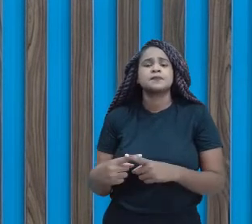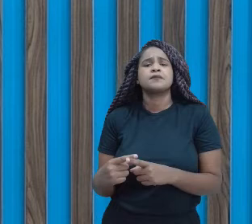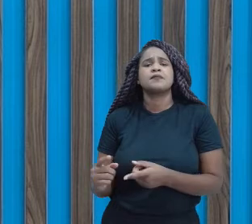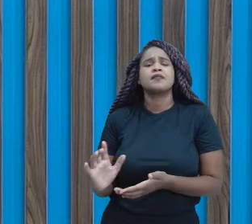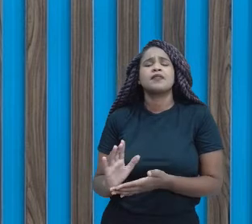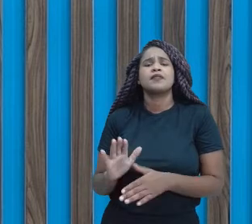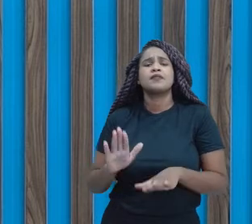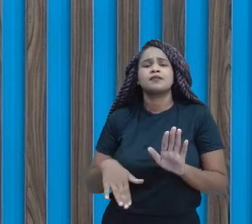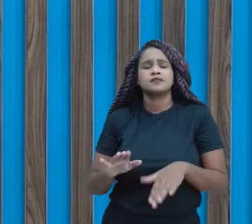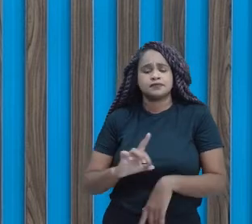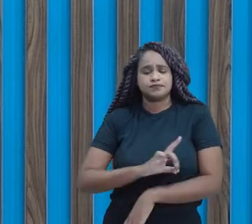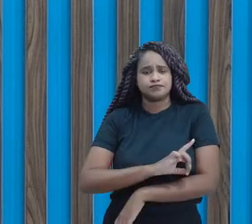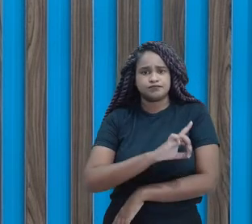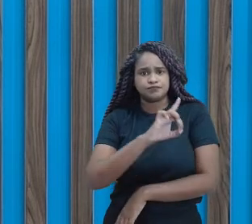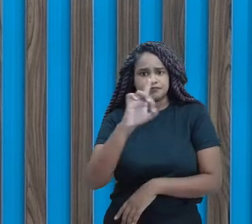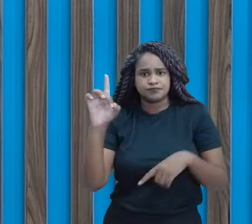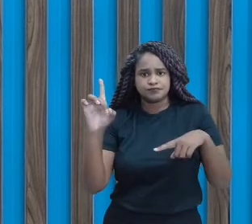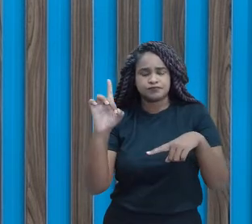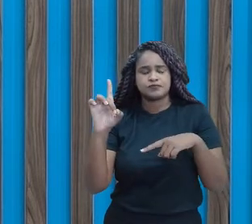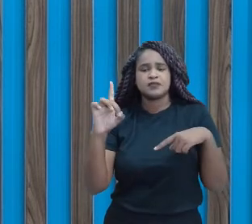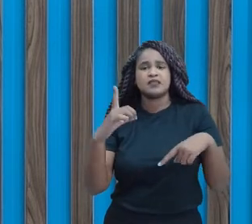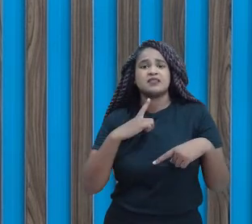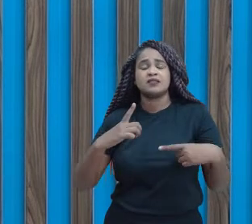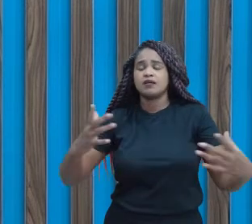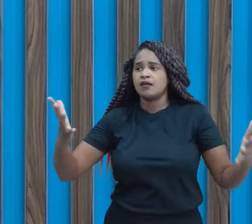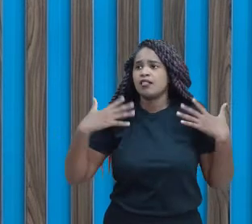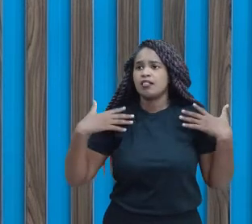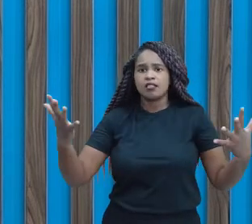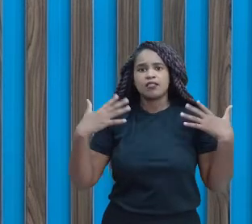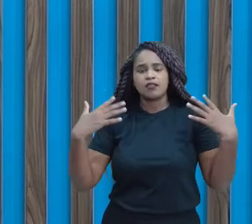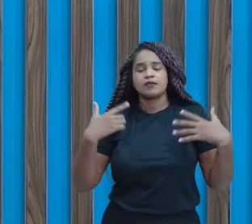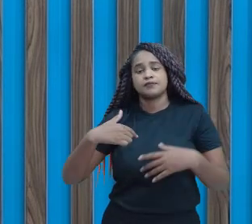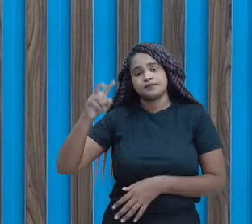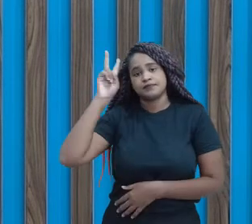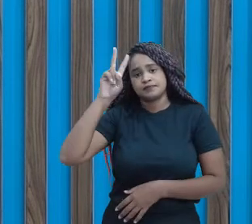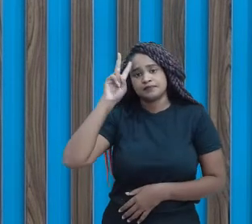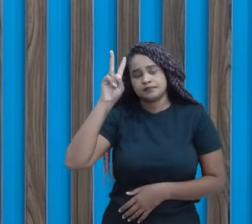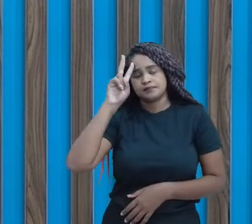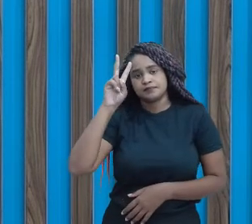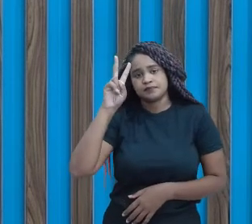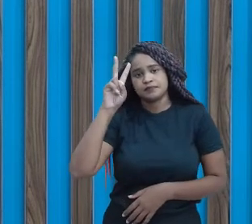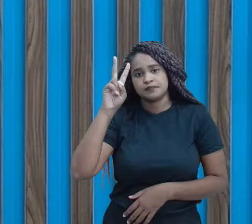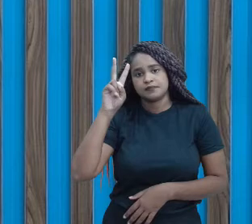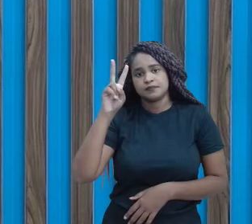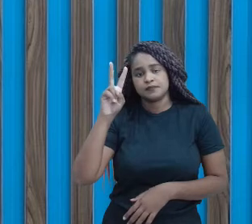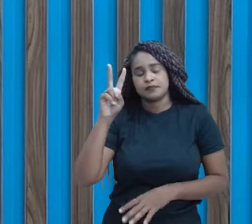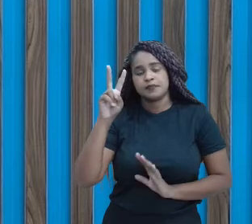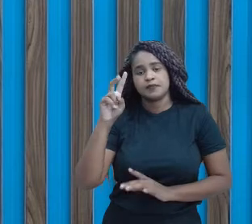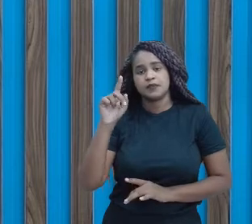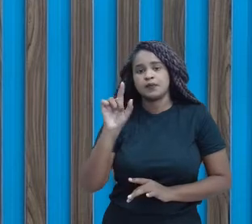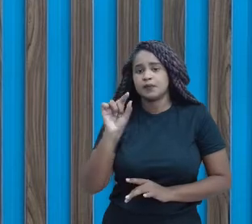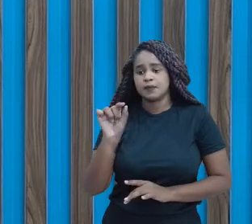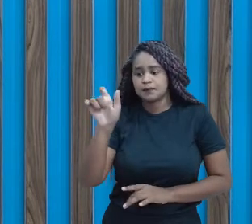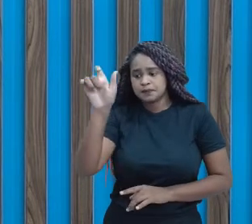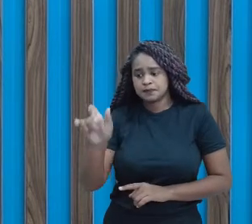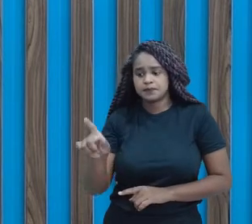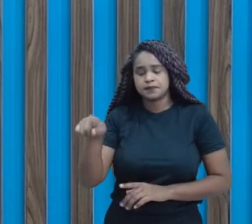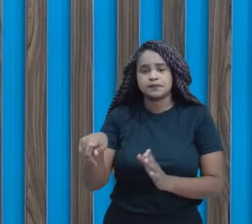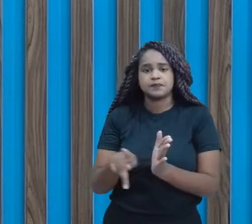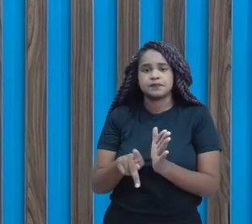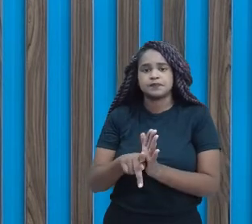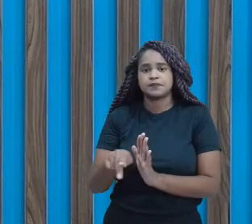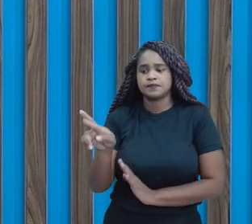dia há um calor intenso. Né? Ele é de Nazaré da Mata, e Nazaré da Mata é uma região que